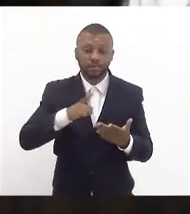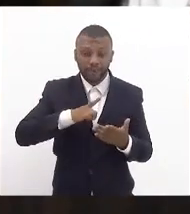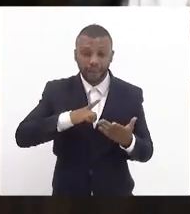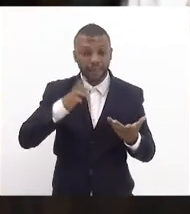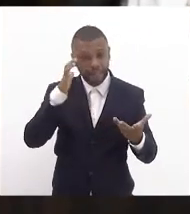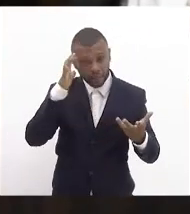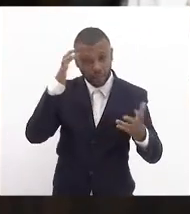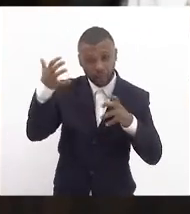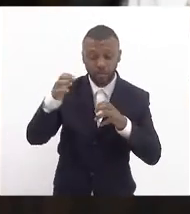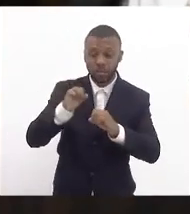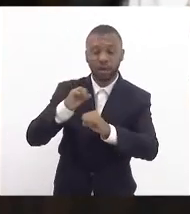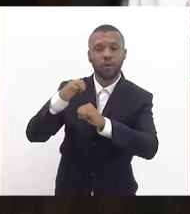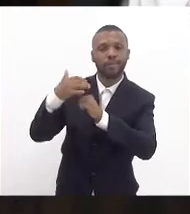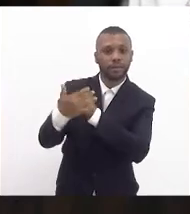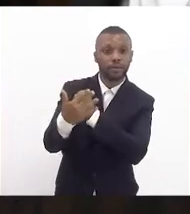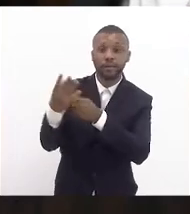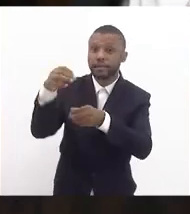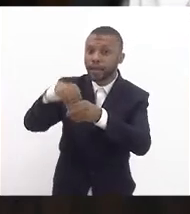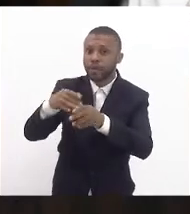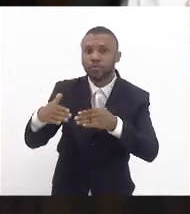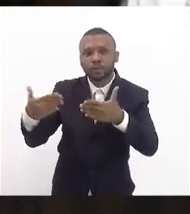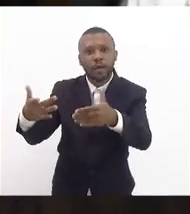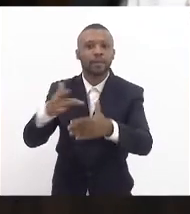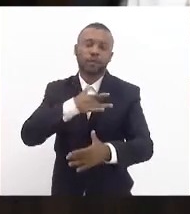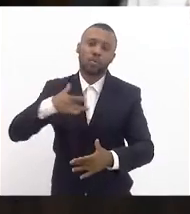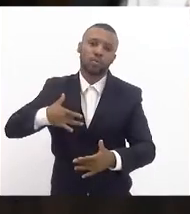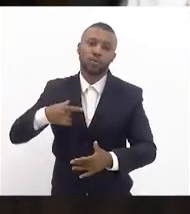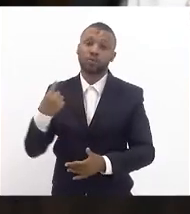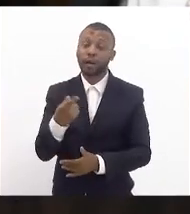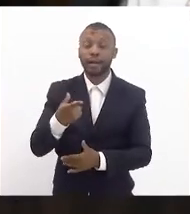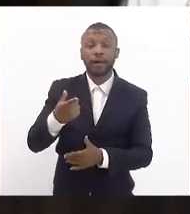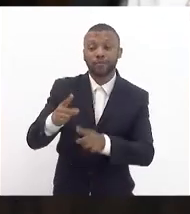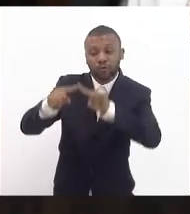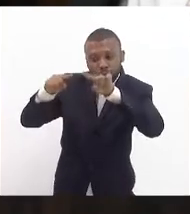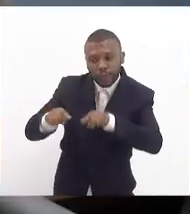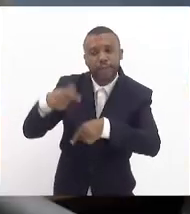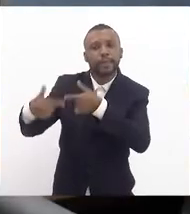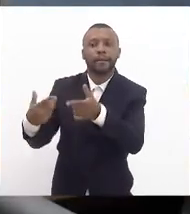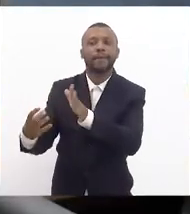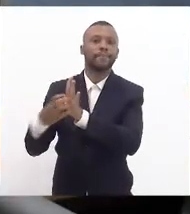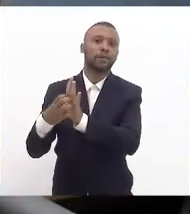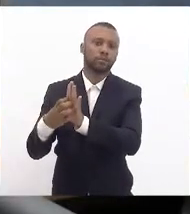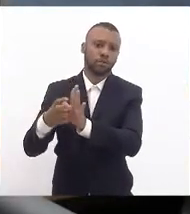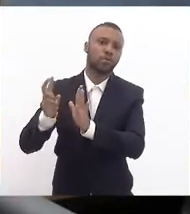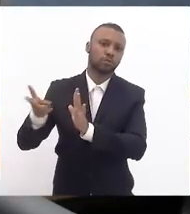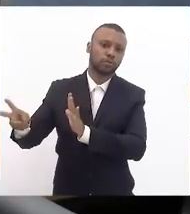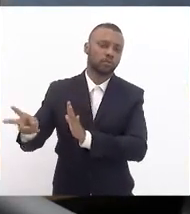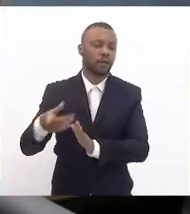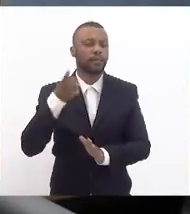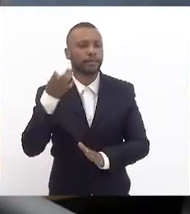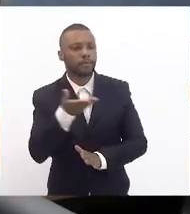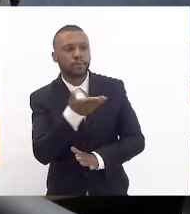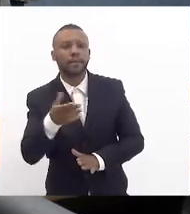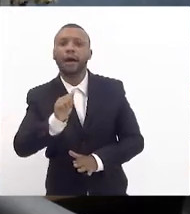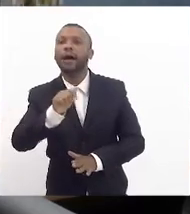calamidade no Ministério, nós manteremos para quem trabalha fixo. Tá bom, presidente. Deputada Alana.